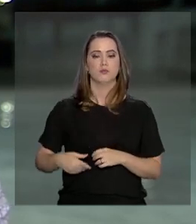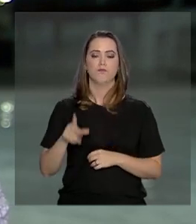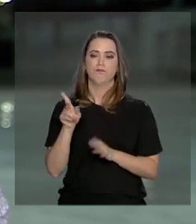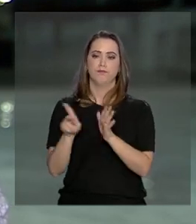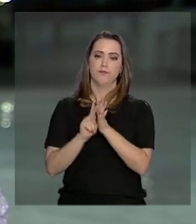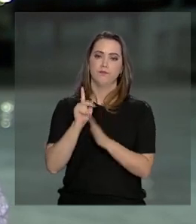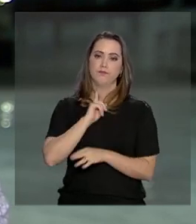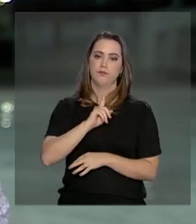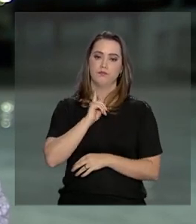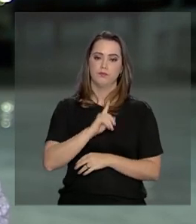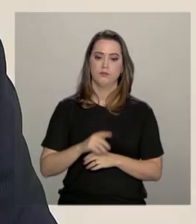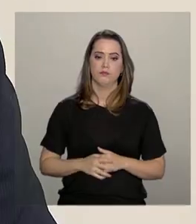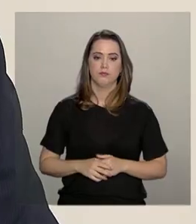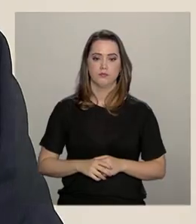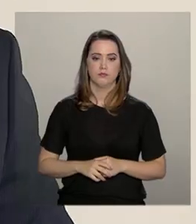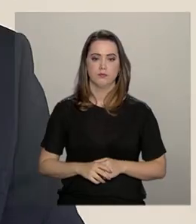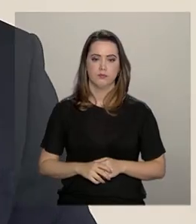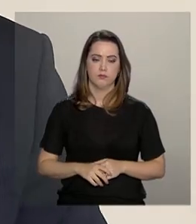Minas Gerais.